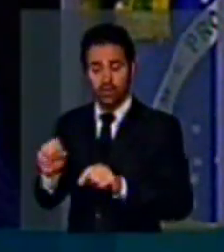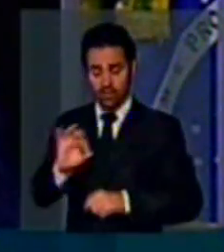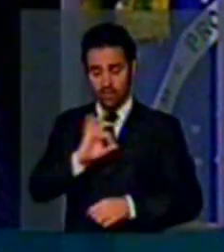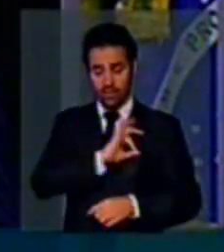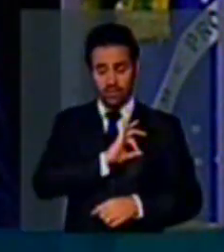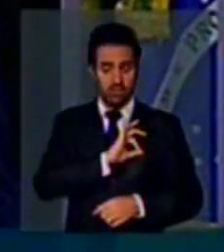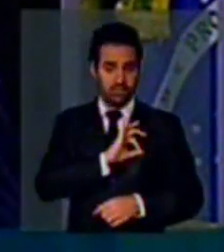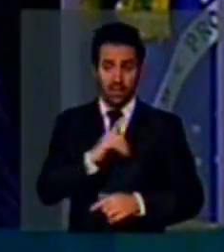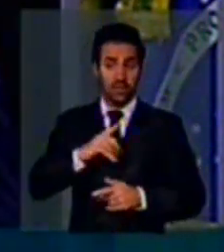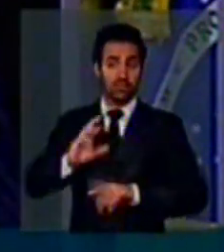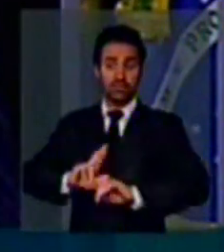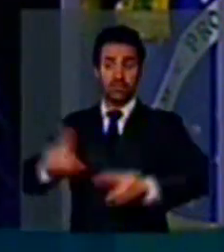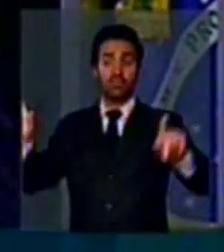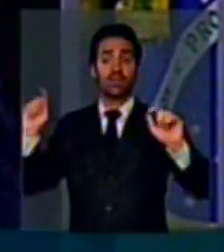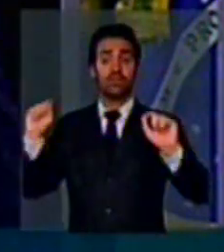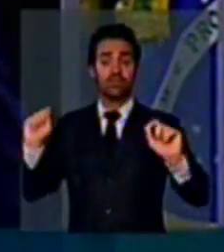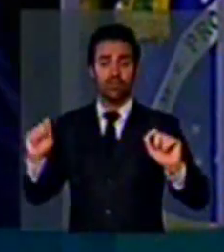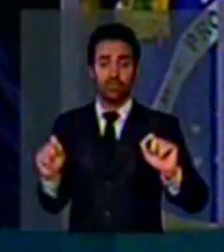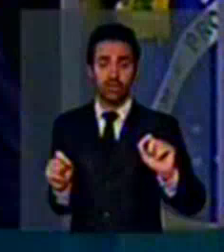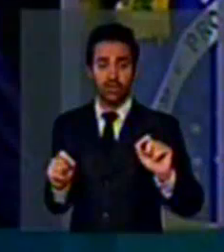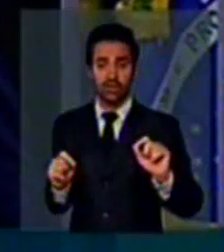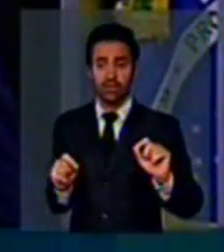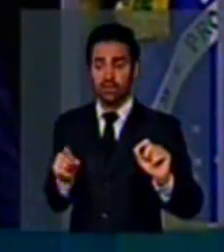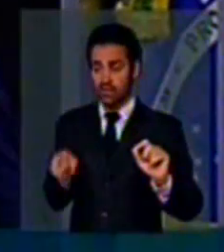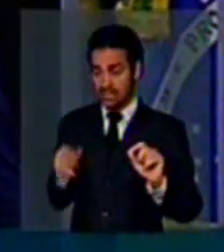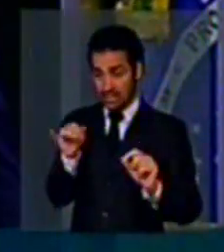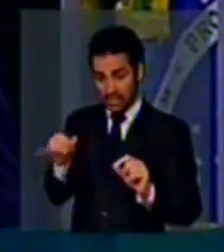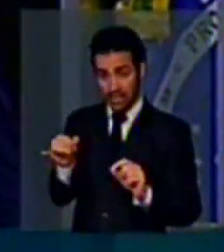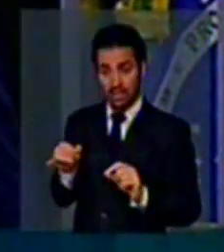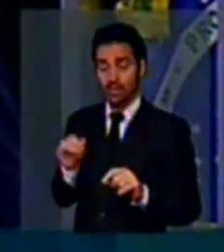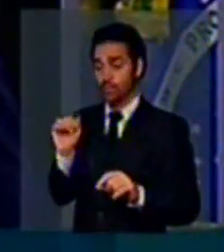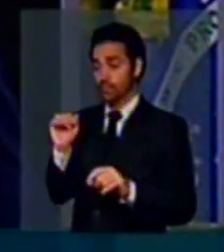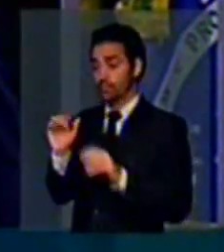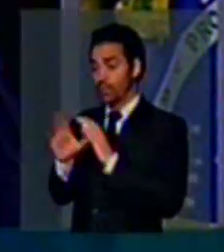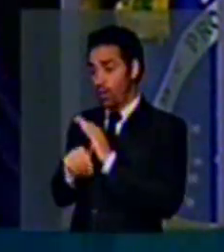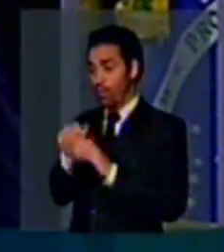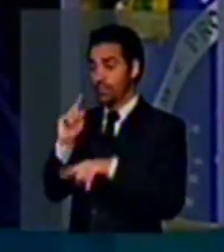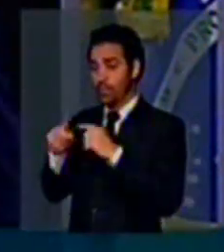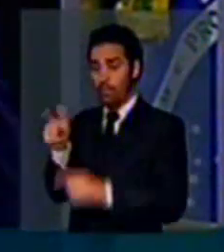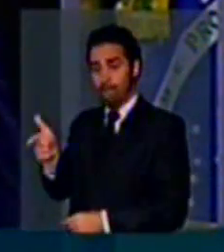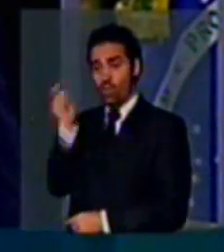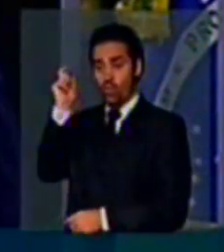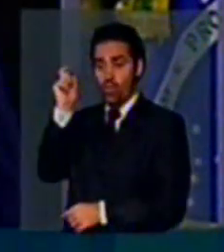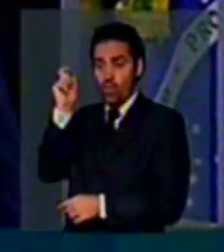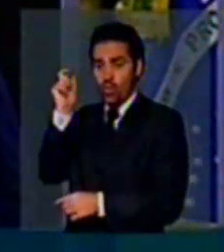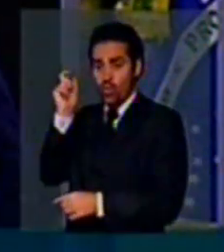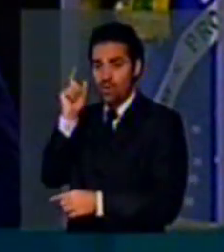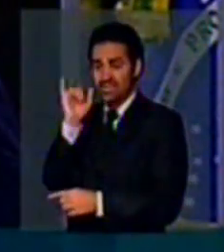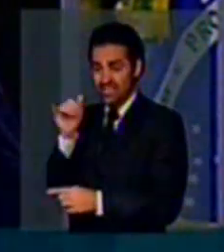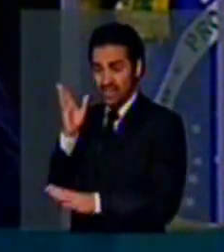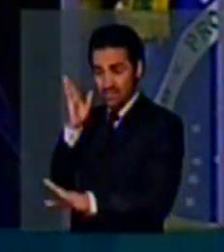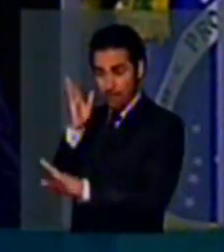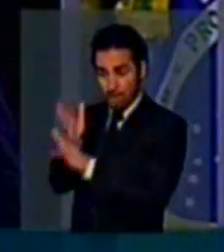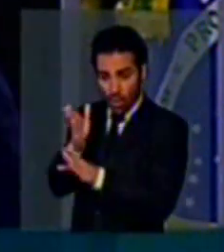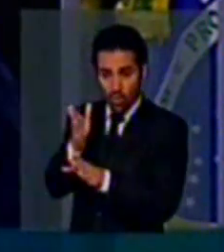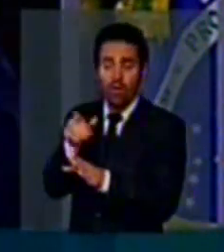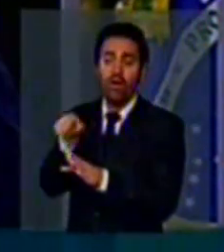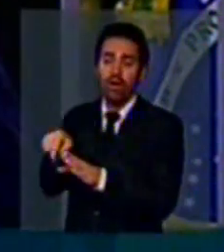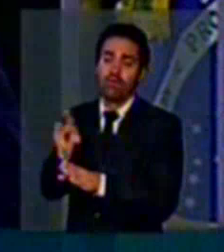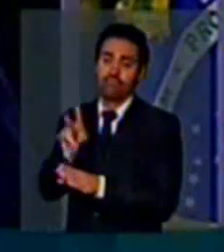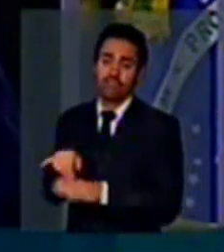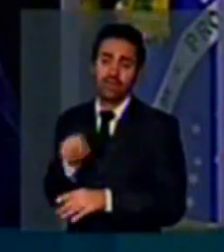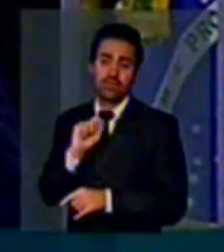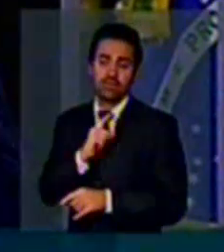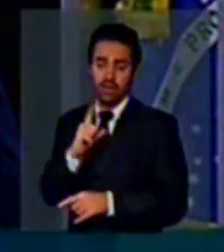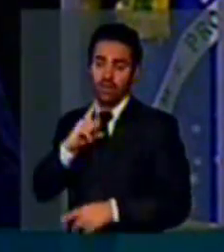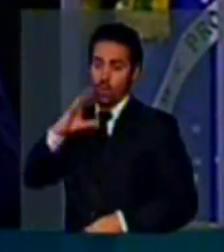federal Eduardo Bolsonaro: é acertar o tiro. Ou seja, tem que acertar o tiro para haver condenação. Tem